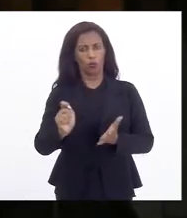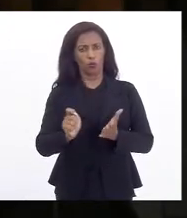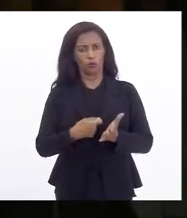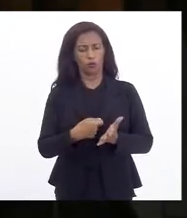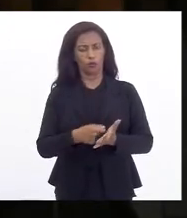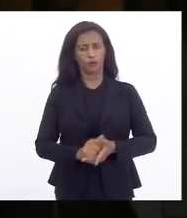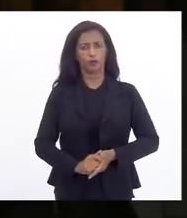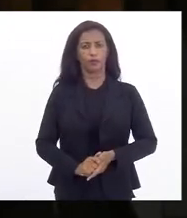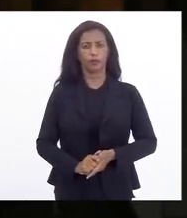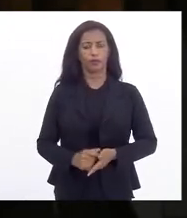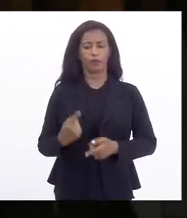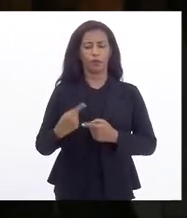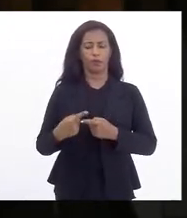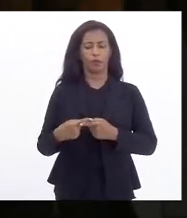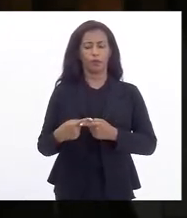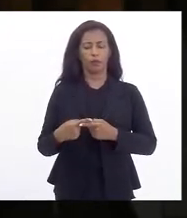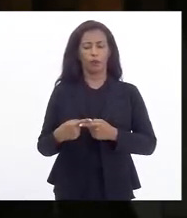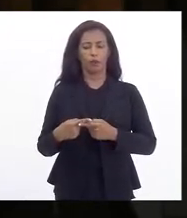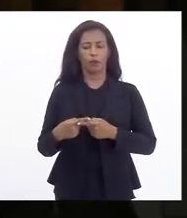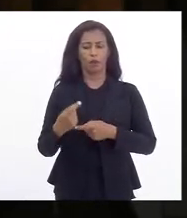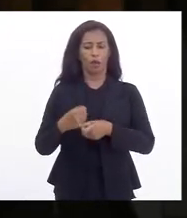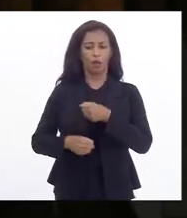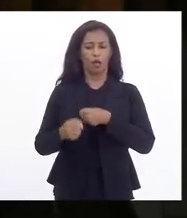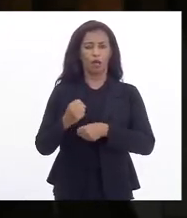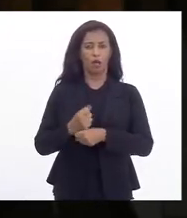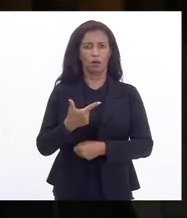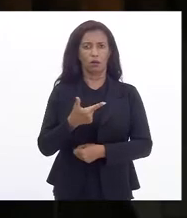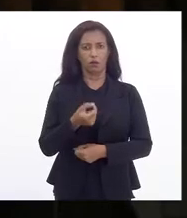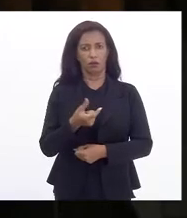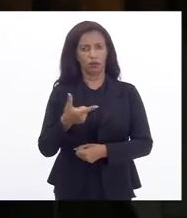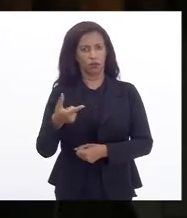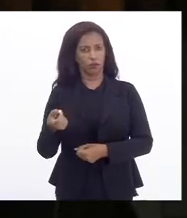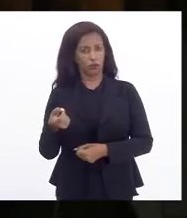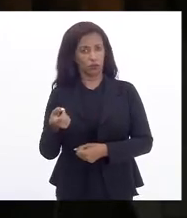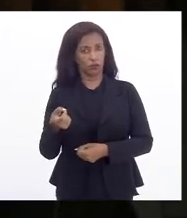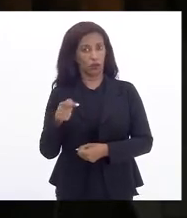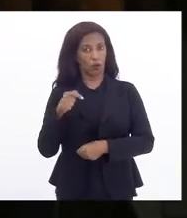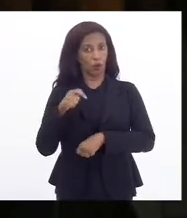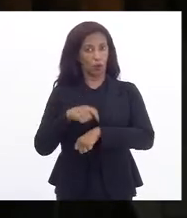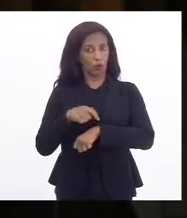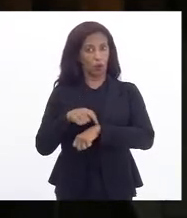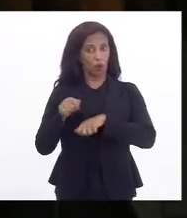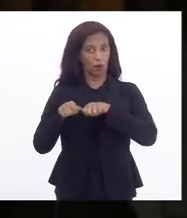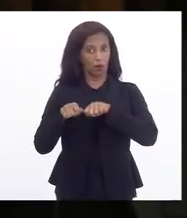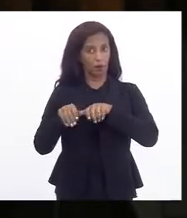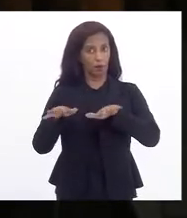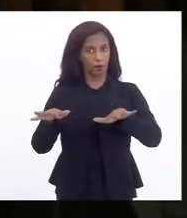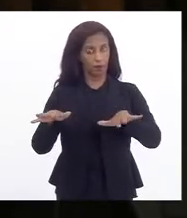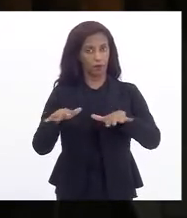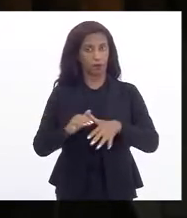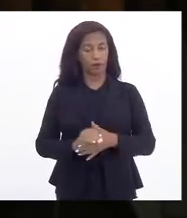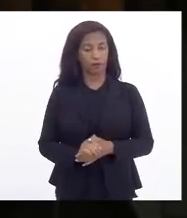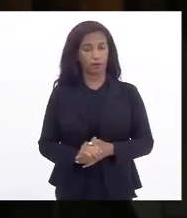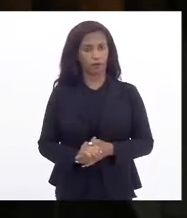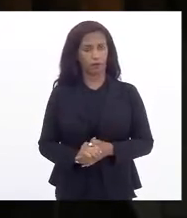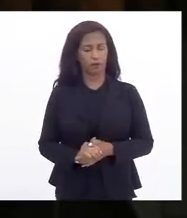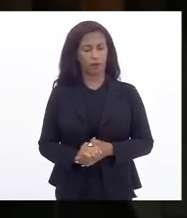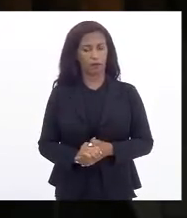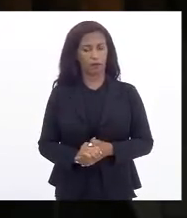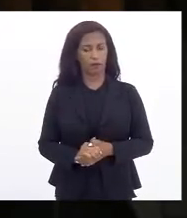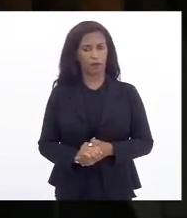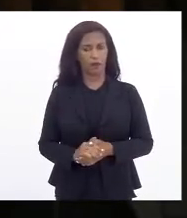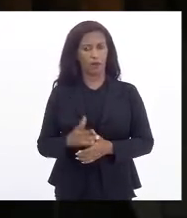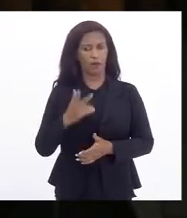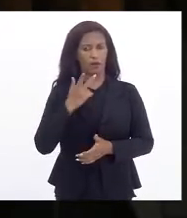é porque eu não ando de 2020 ano pandêmico e foi cotejada